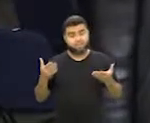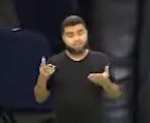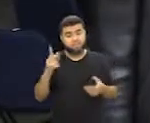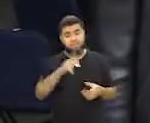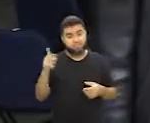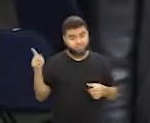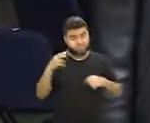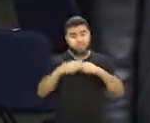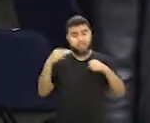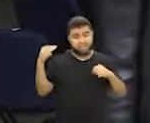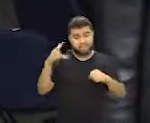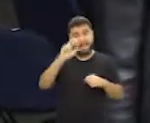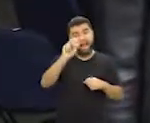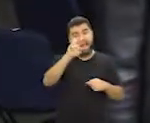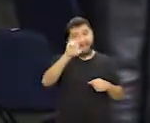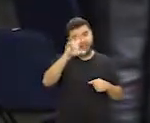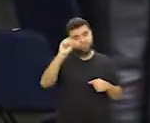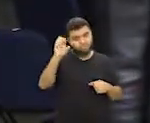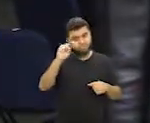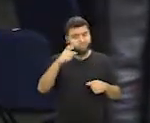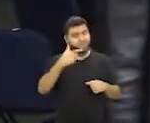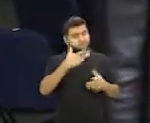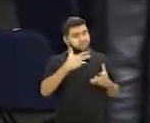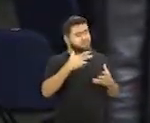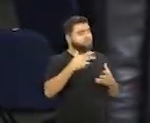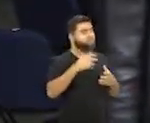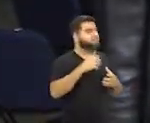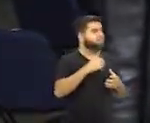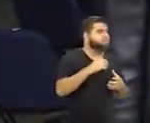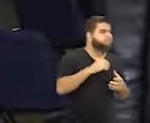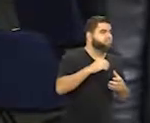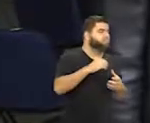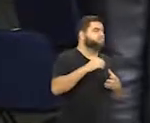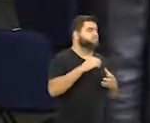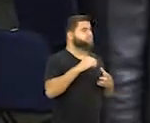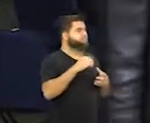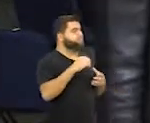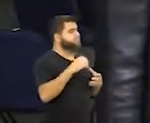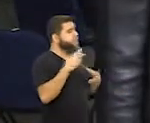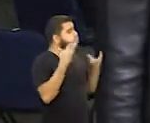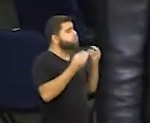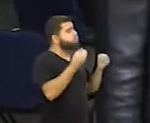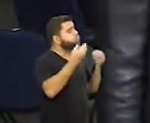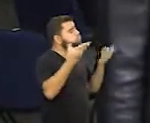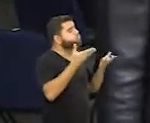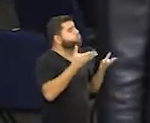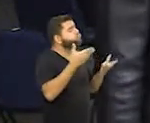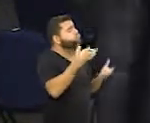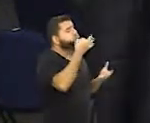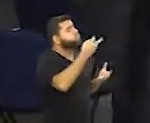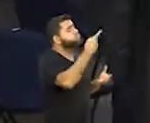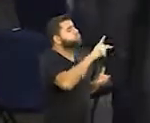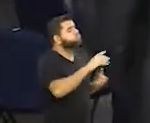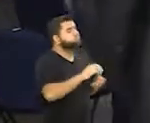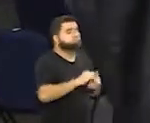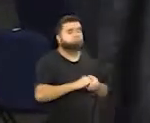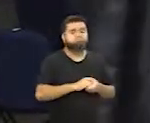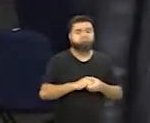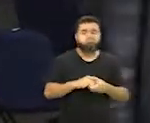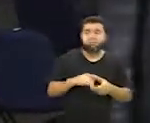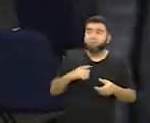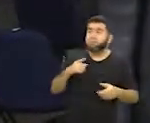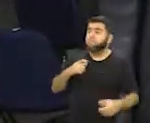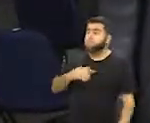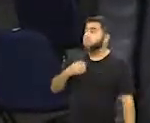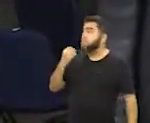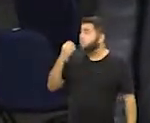Nós estamos aqui com o professor e mestre Carlos Eduardo Ferrari, assim que ele gosta de ser chamado, né? Como foi esse evento